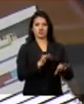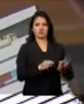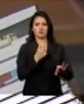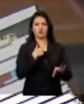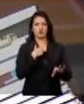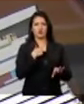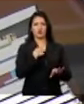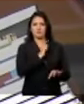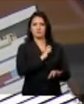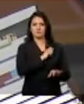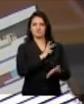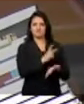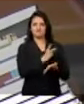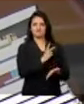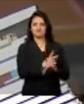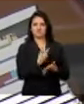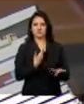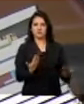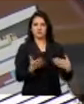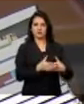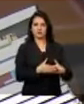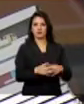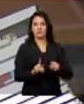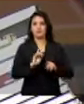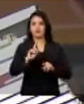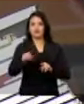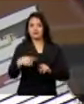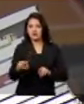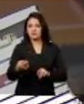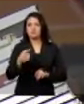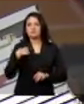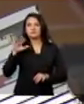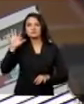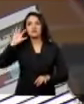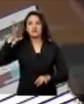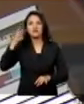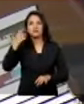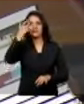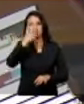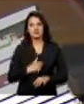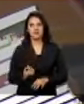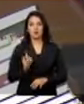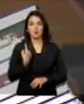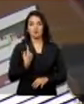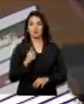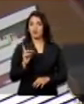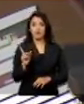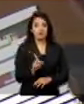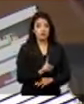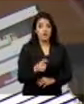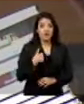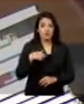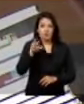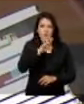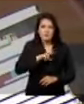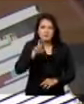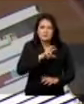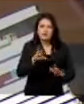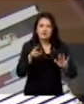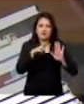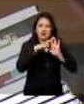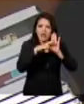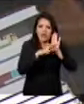propositalmente, para implementar decisão individual. Não, observei o regimento